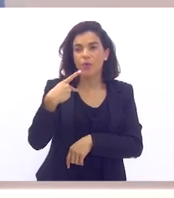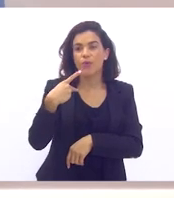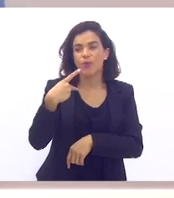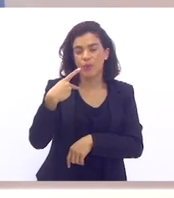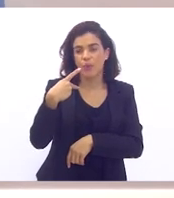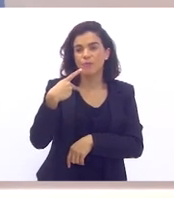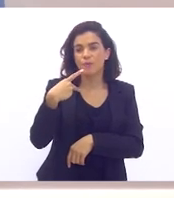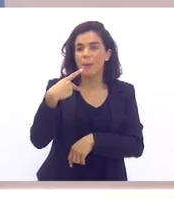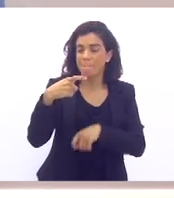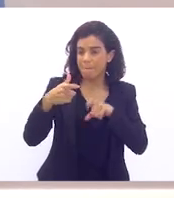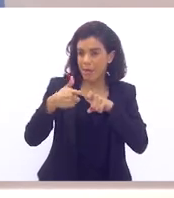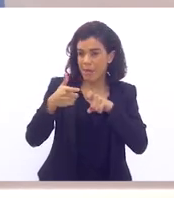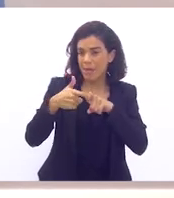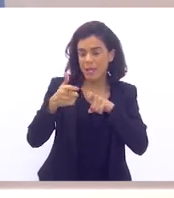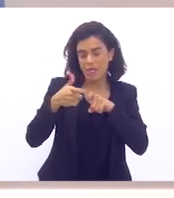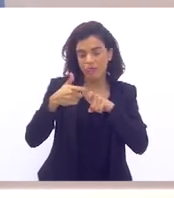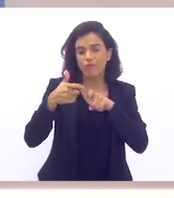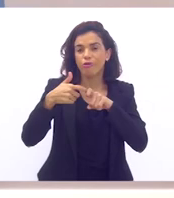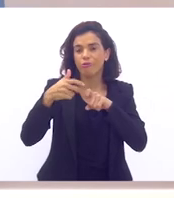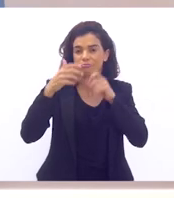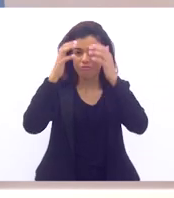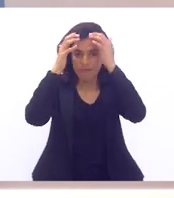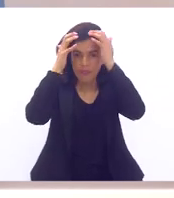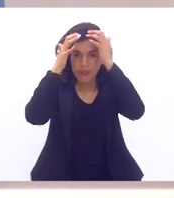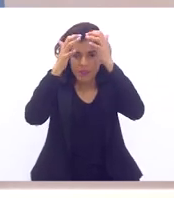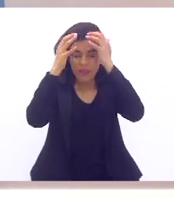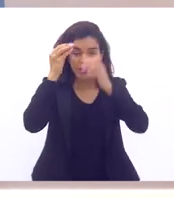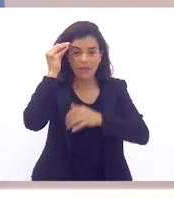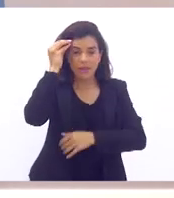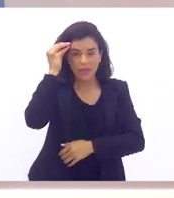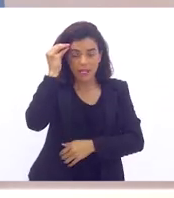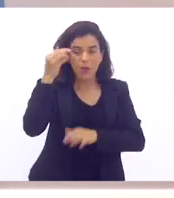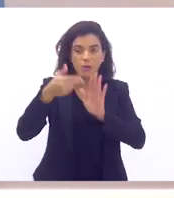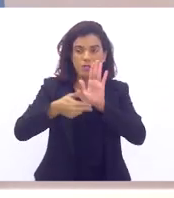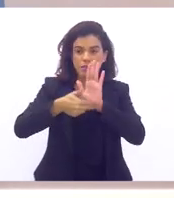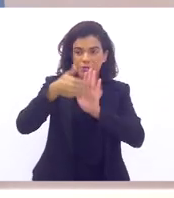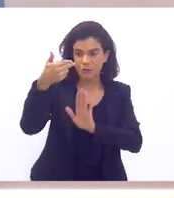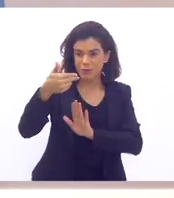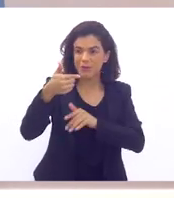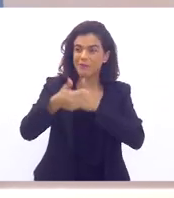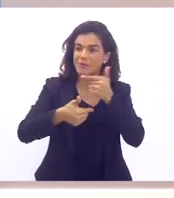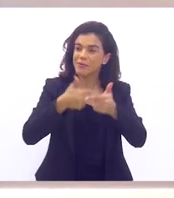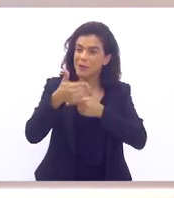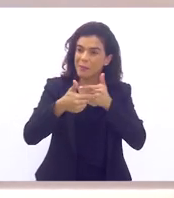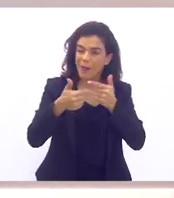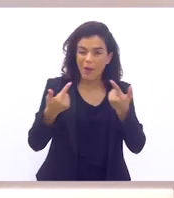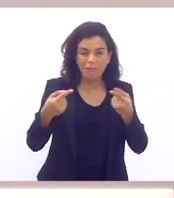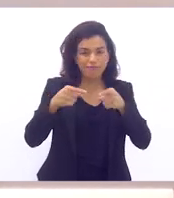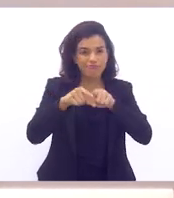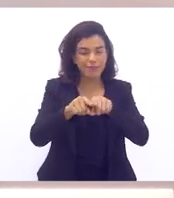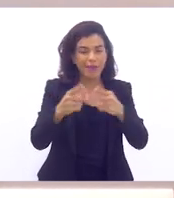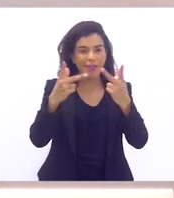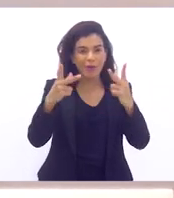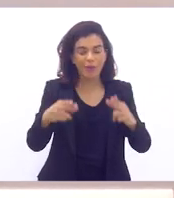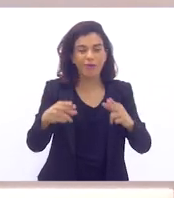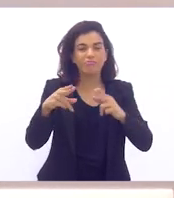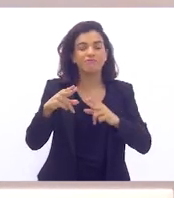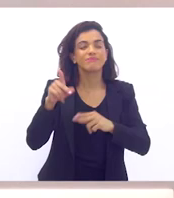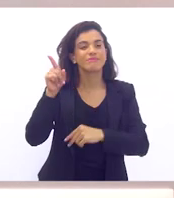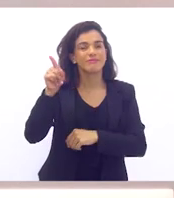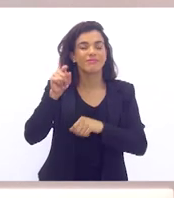de Janeiro e é médico neurocirurgião tá fazendo um trabalho similar na câmara municipal sobre o tema